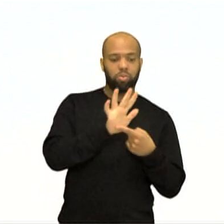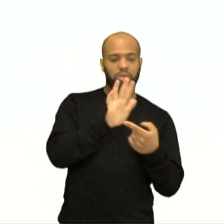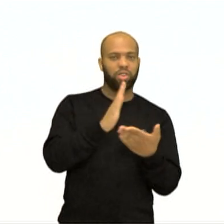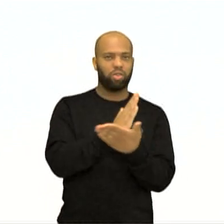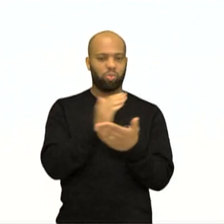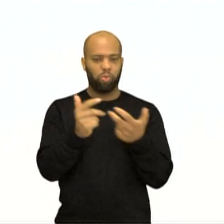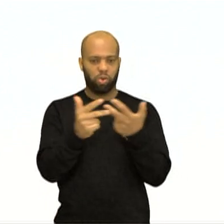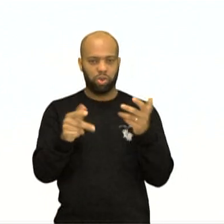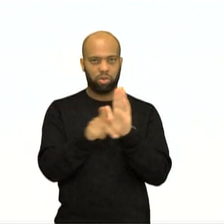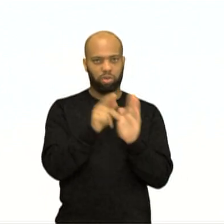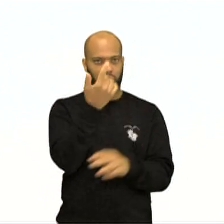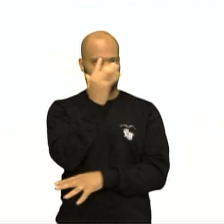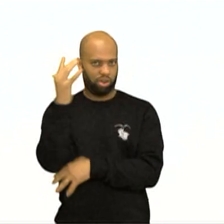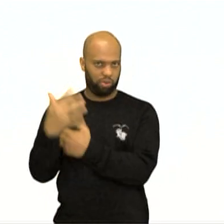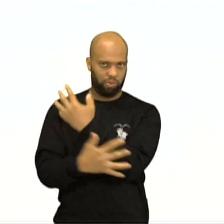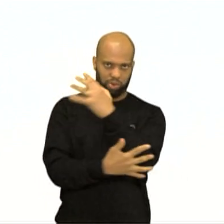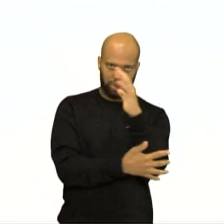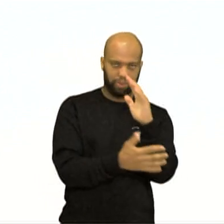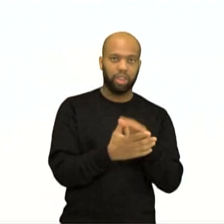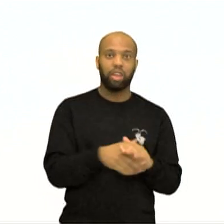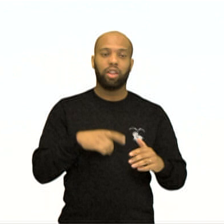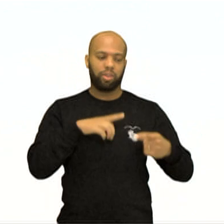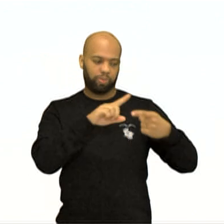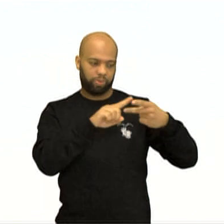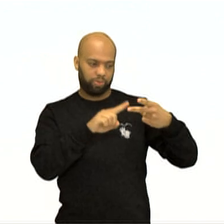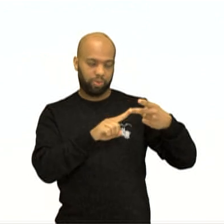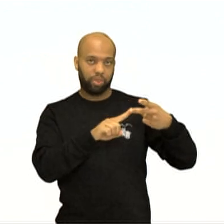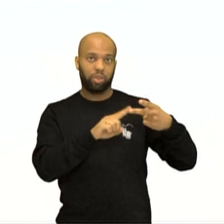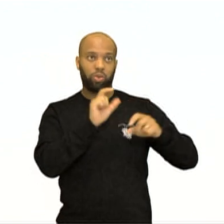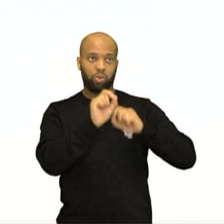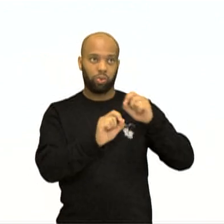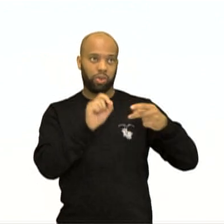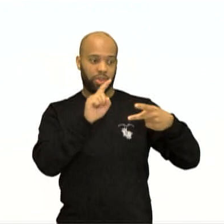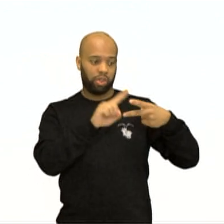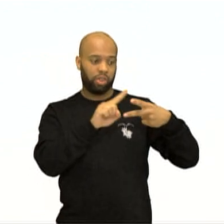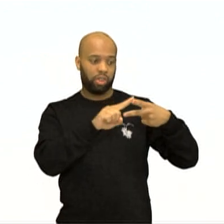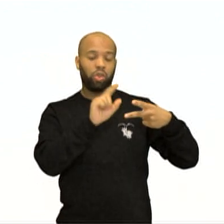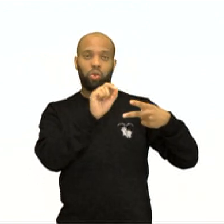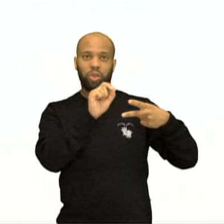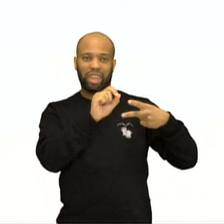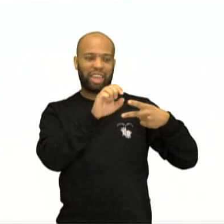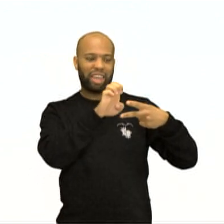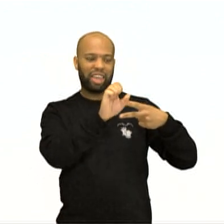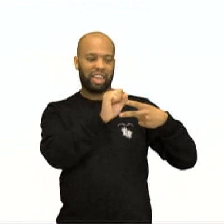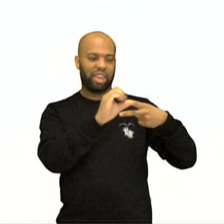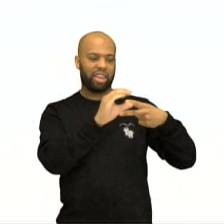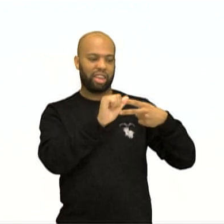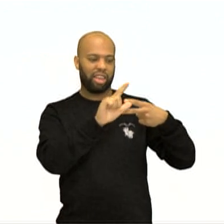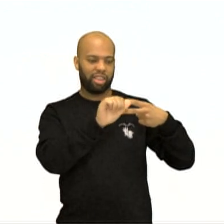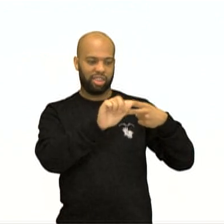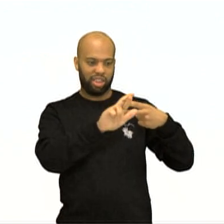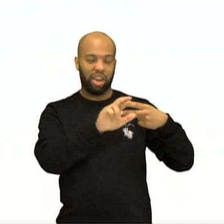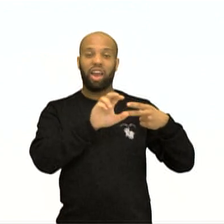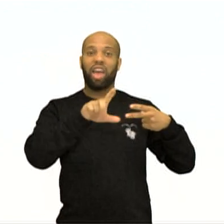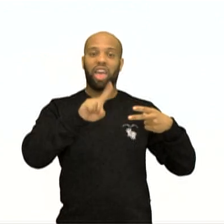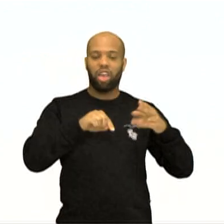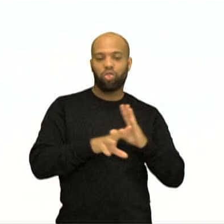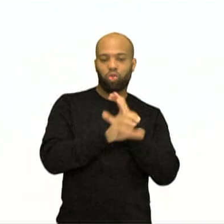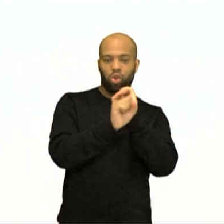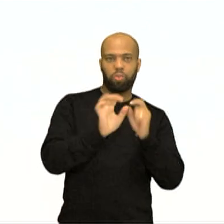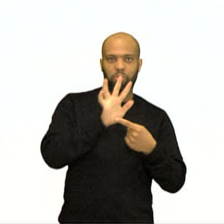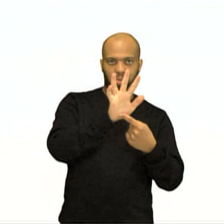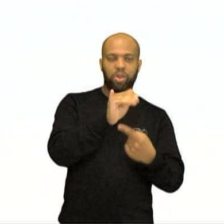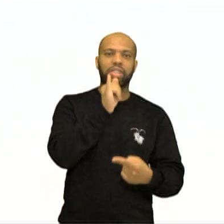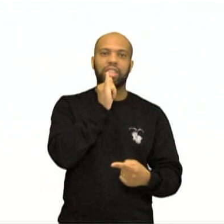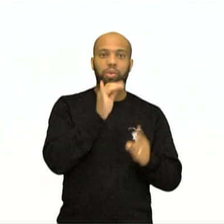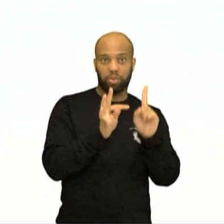propriedade da natureza. Nós temos dois tipos, nós temos o tipo de grandeza física escalar, como por exemplo a temperatura, o comprimento